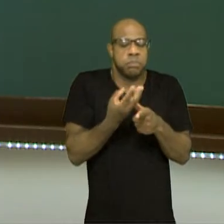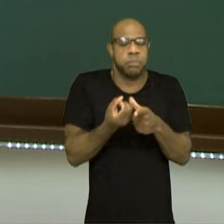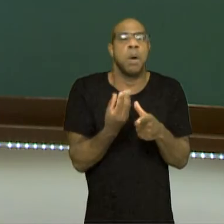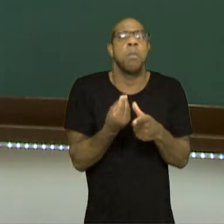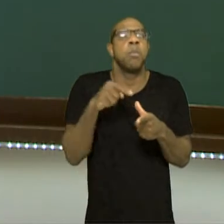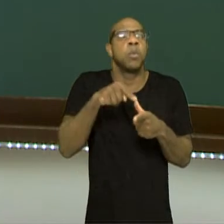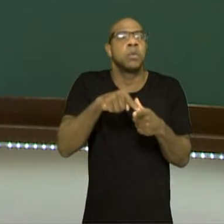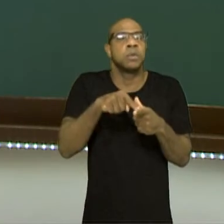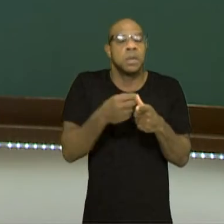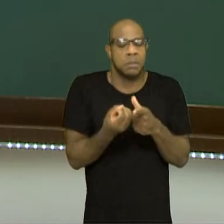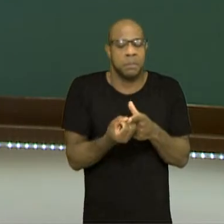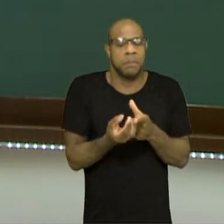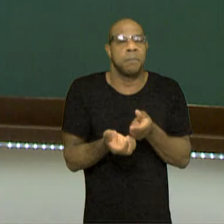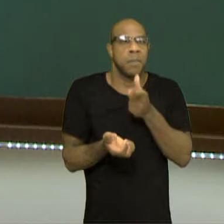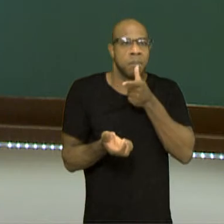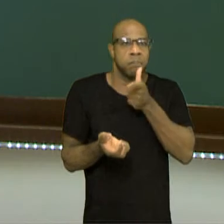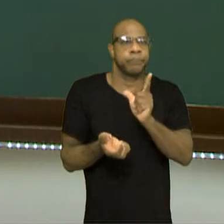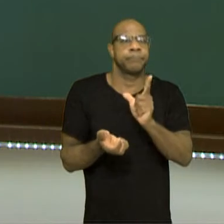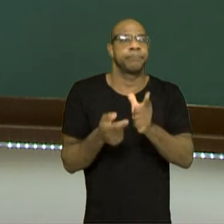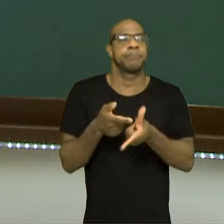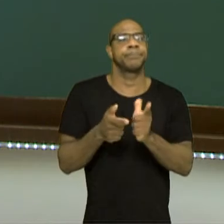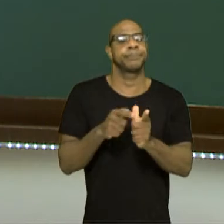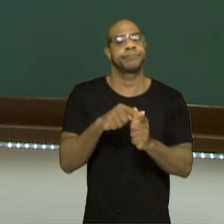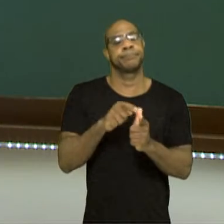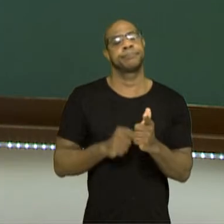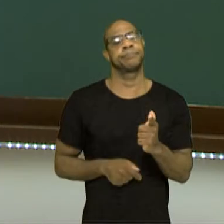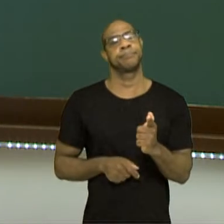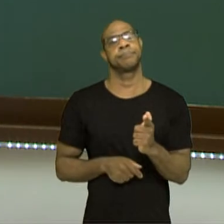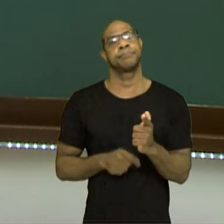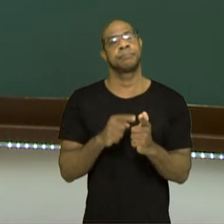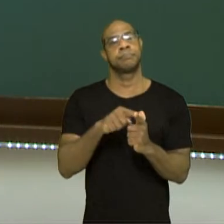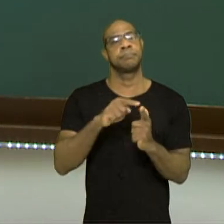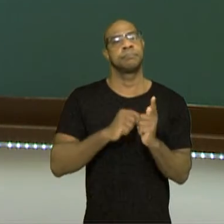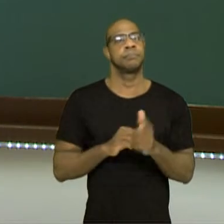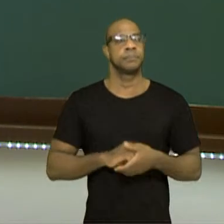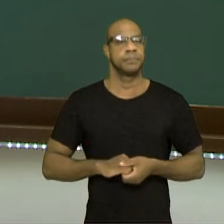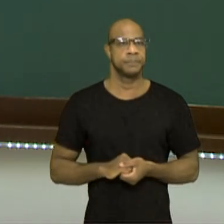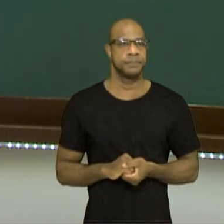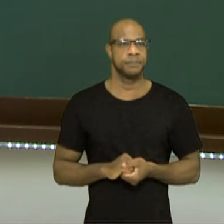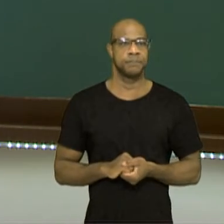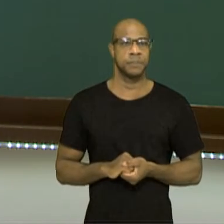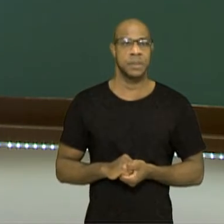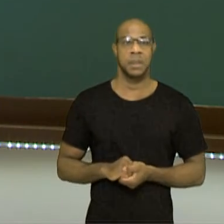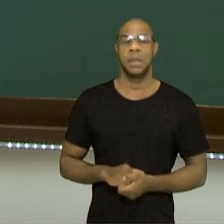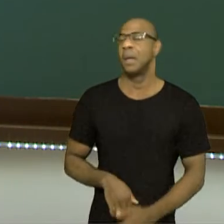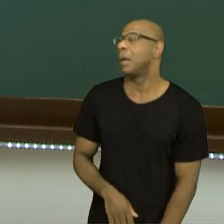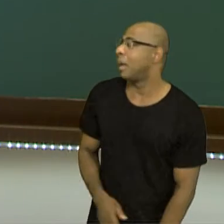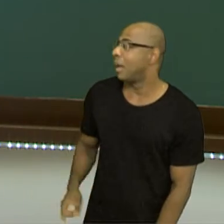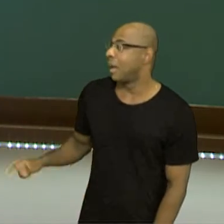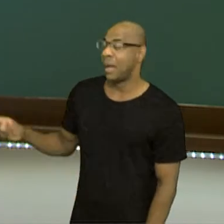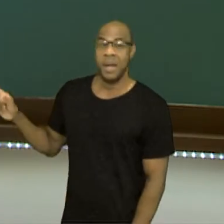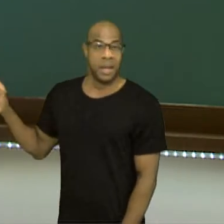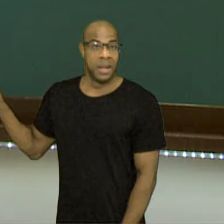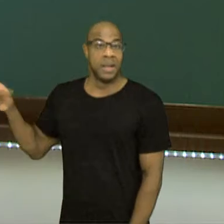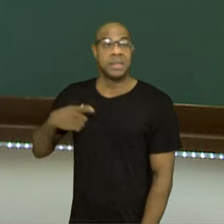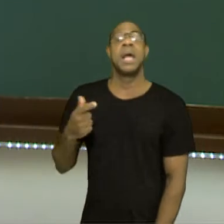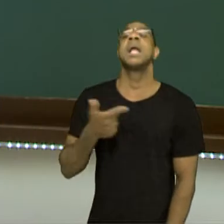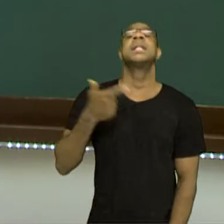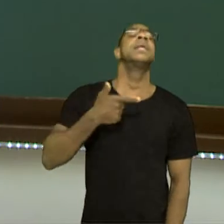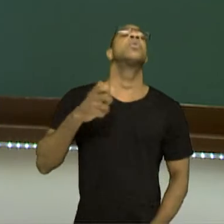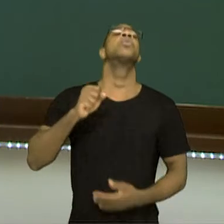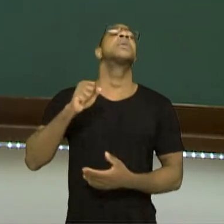nessa área formada pelo tecido cavernoso. E aí temos a nossa